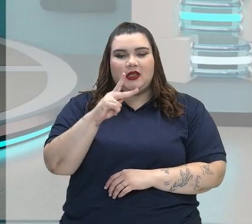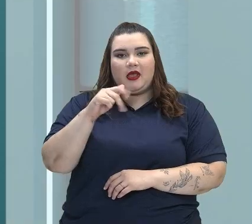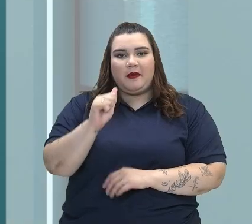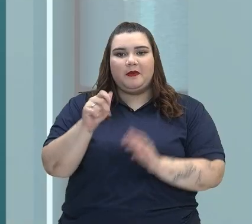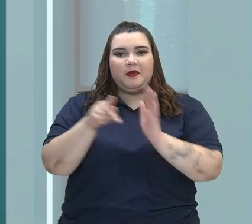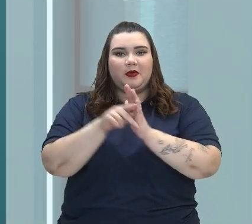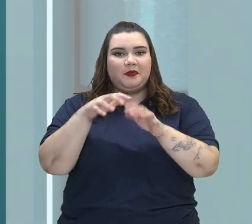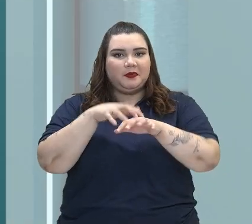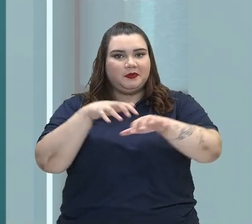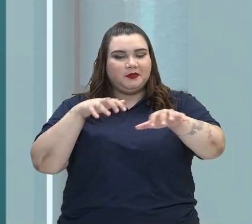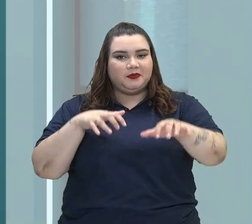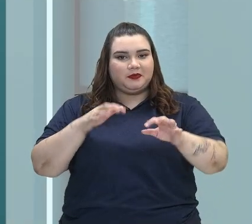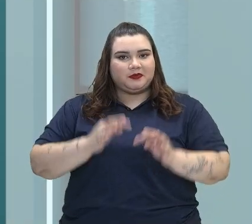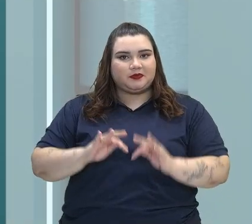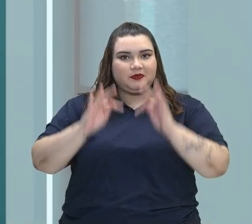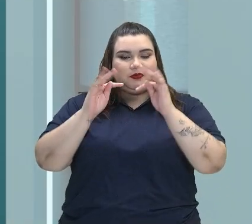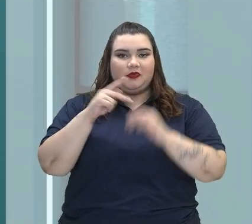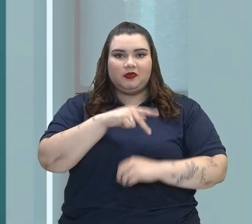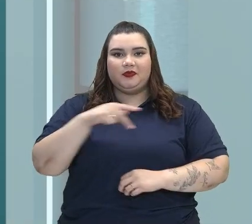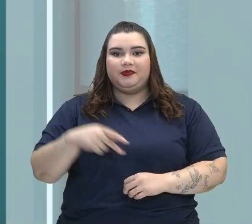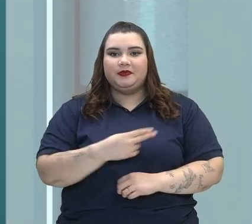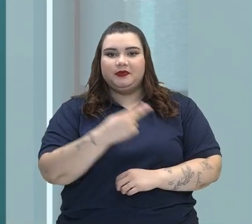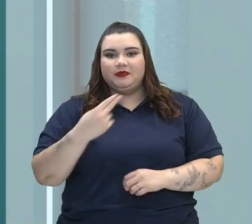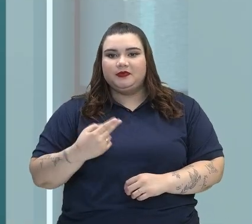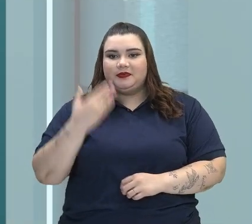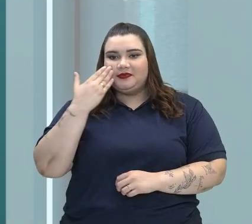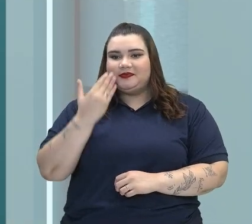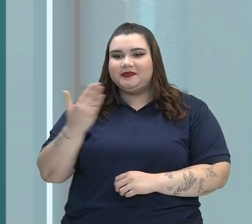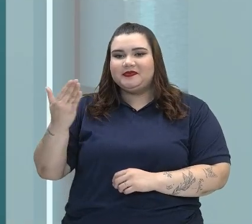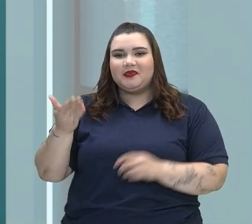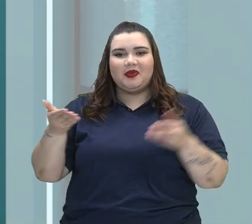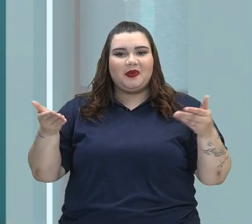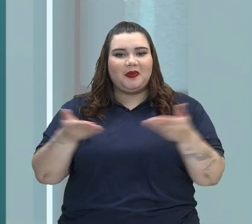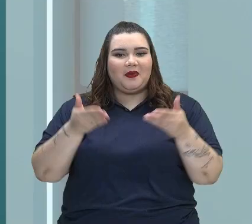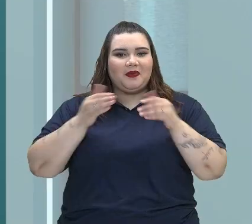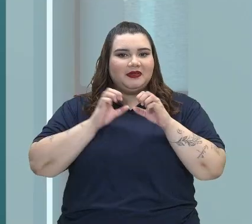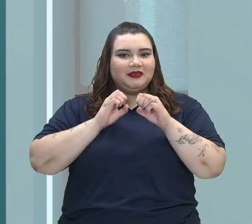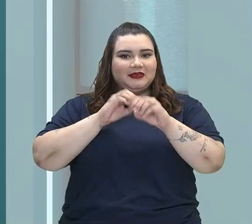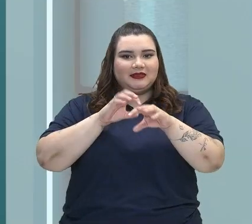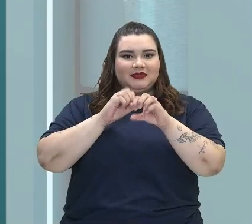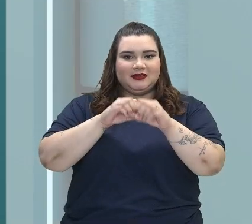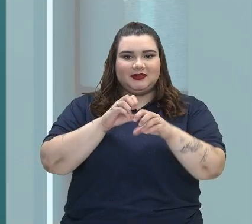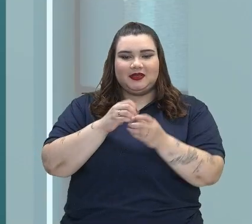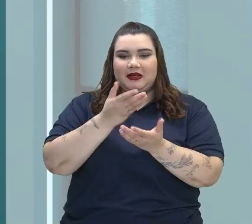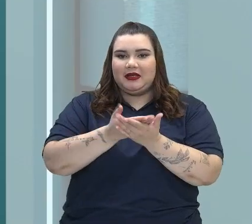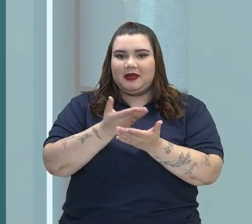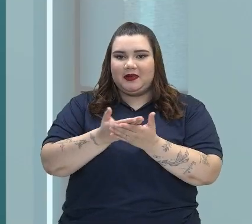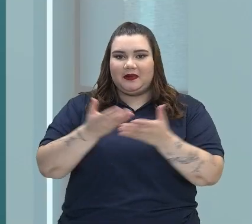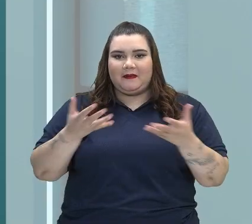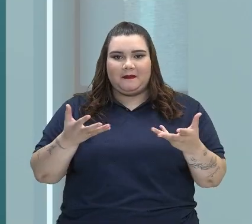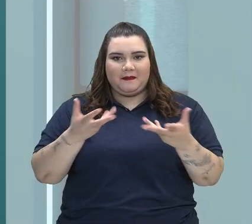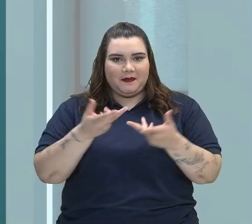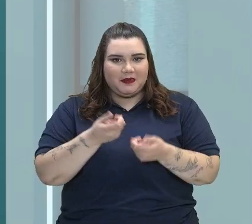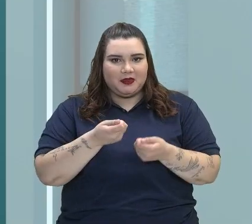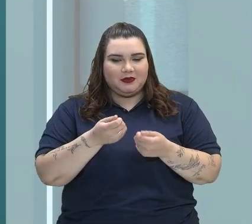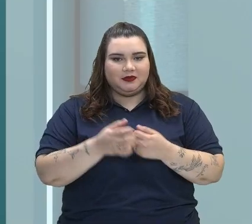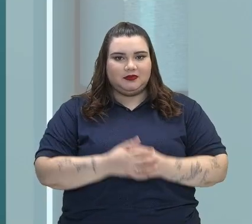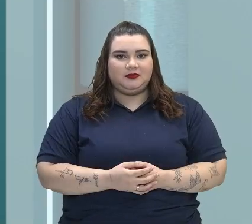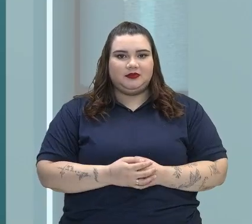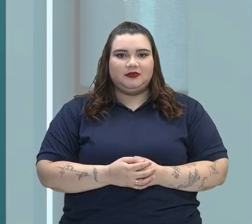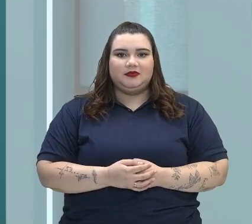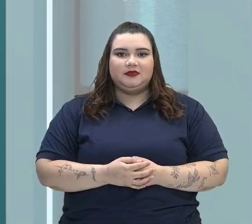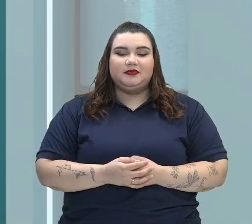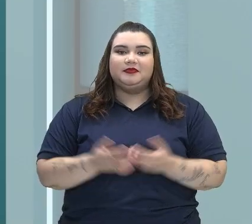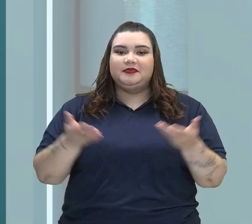tecnologia. Eu sou a professora Lúcia Santos e vou estar com vocês nesse momento, nessa trajetória no mundo da arte.